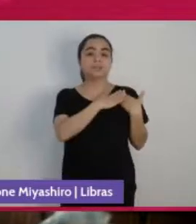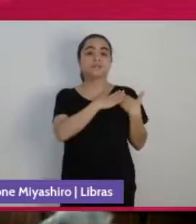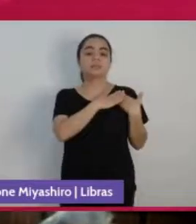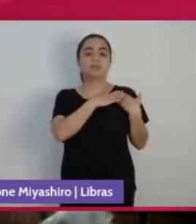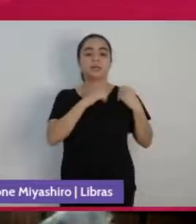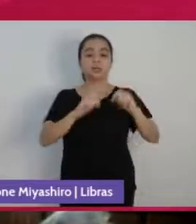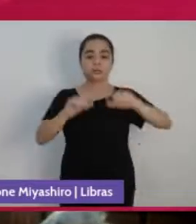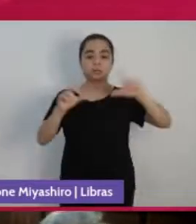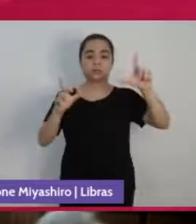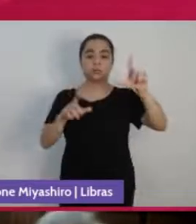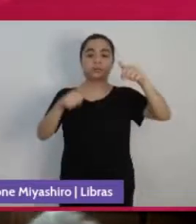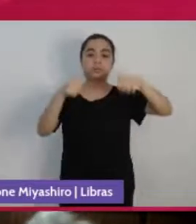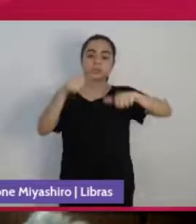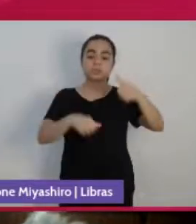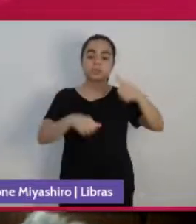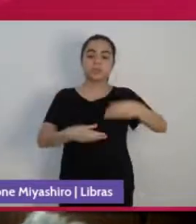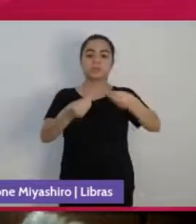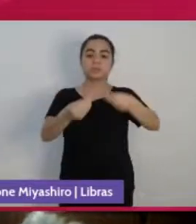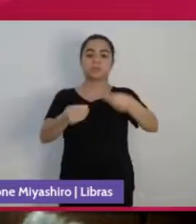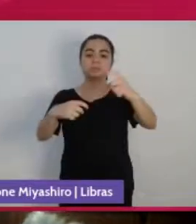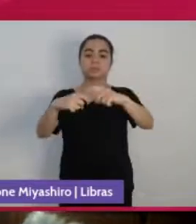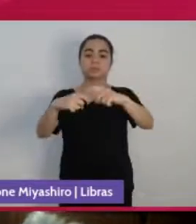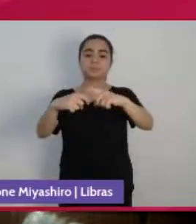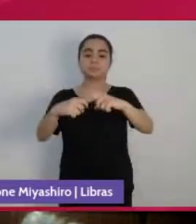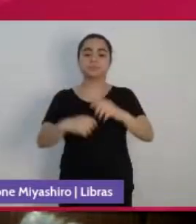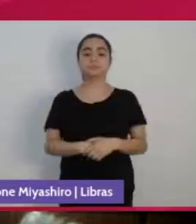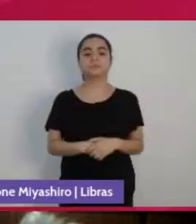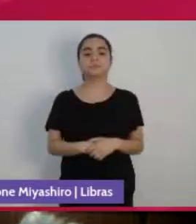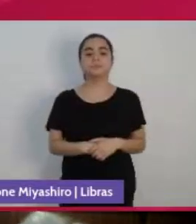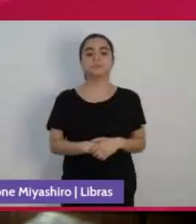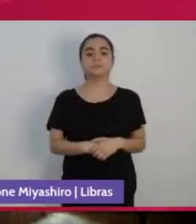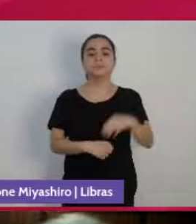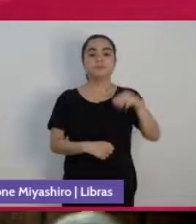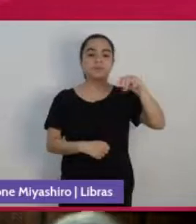A médio lateral oblíqua.